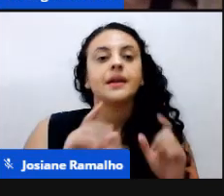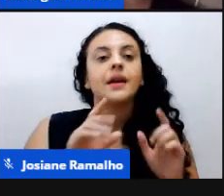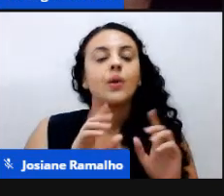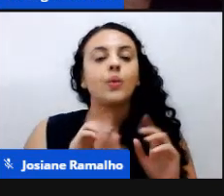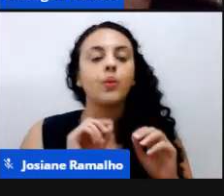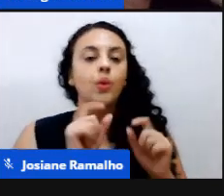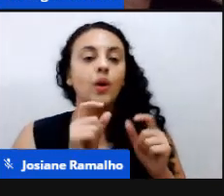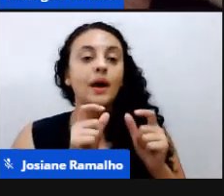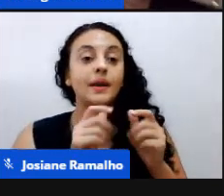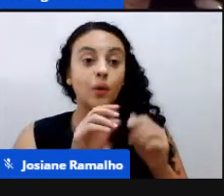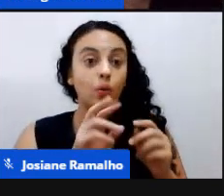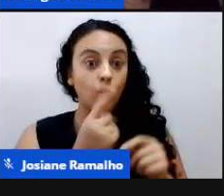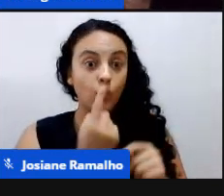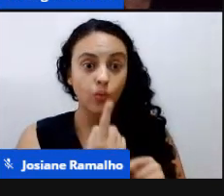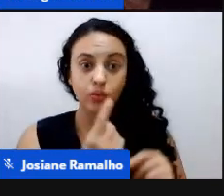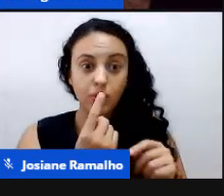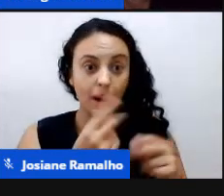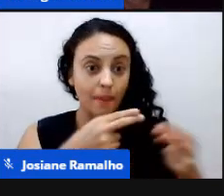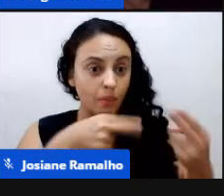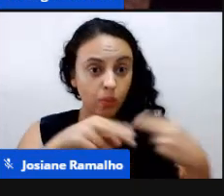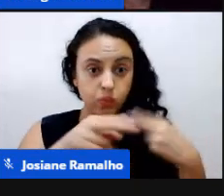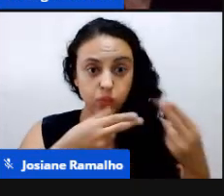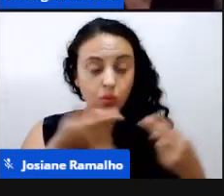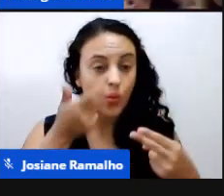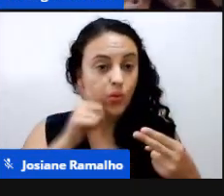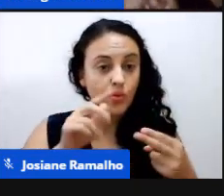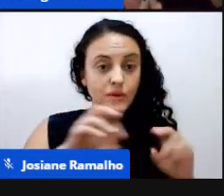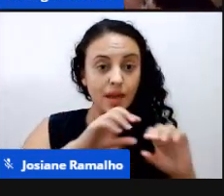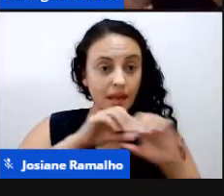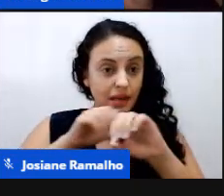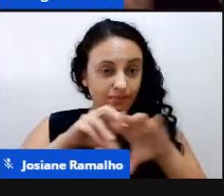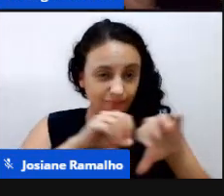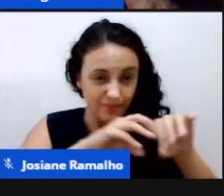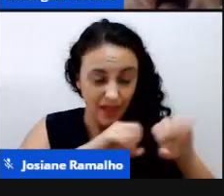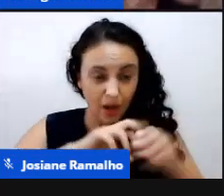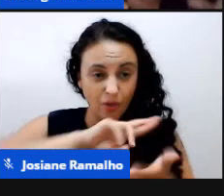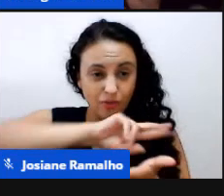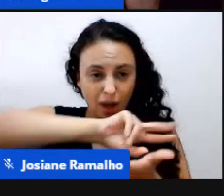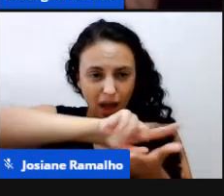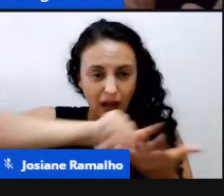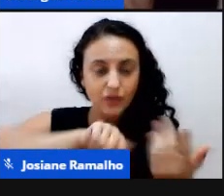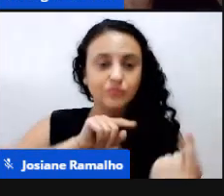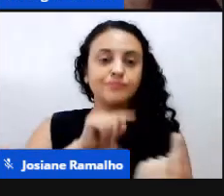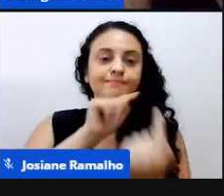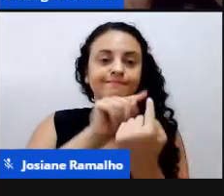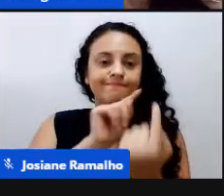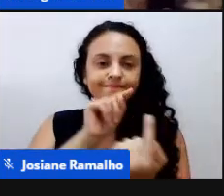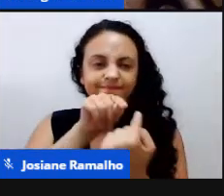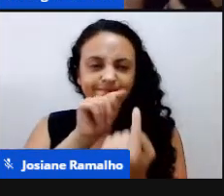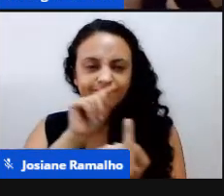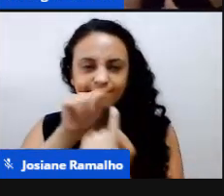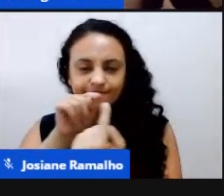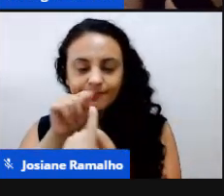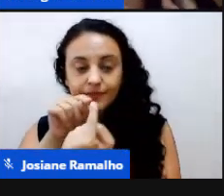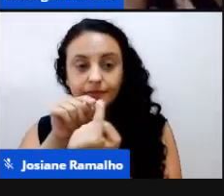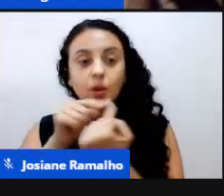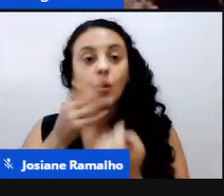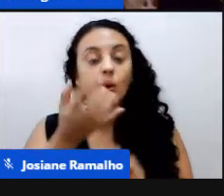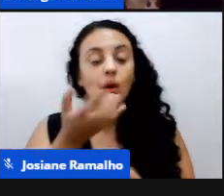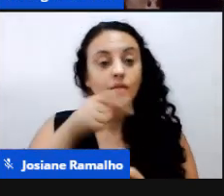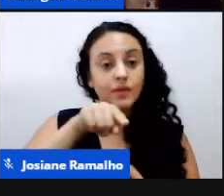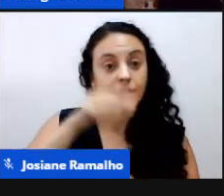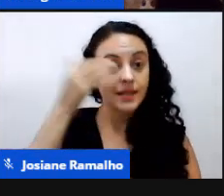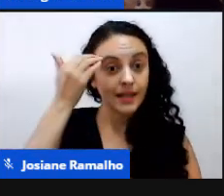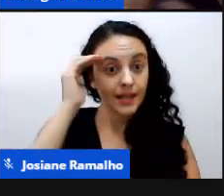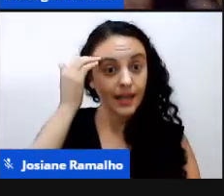essa música? O que eu quero com esta música? Então, para você entender, olha a relação do planejamento, porque